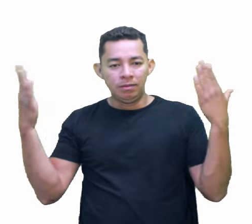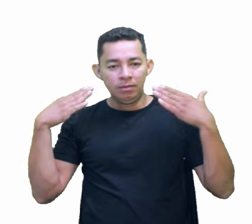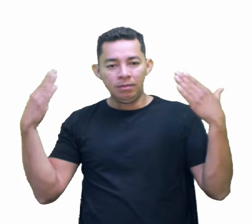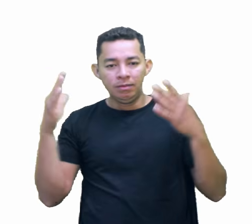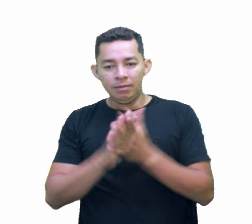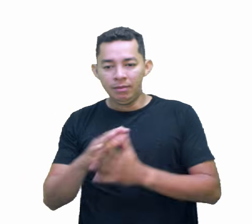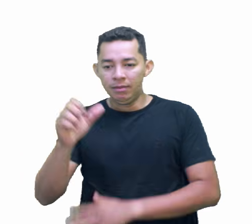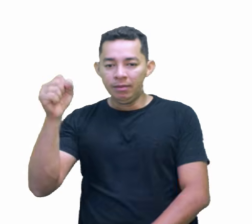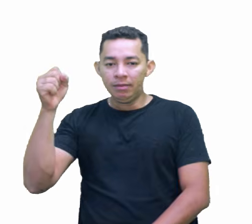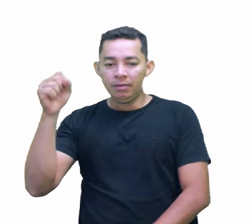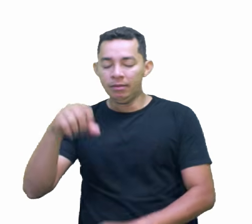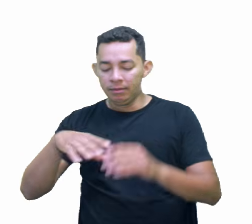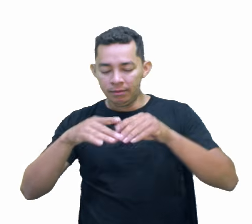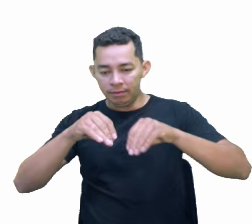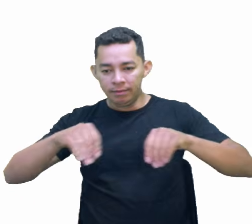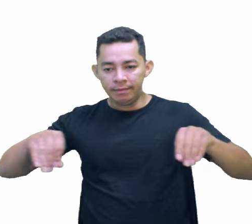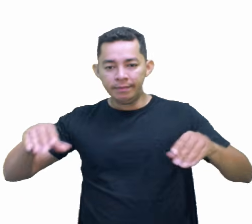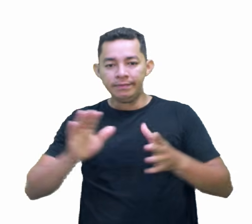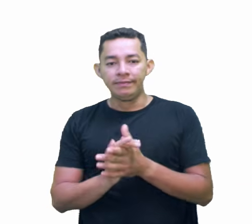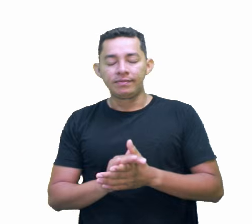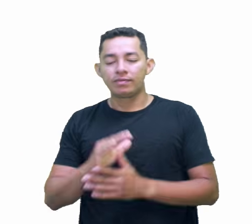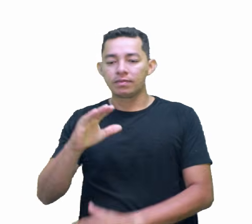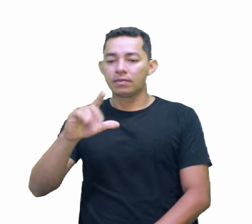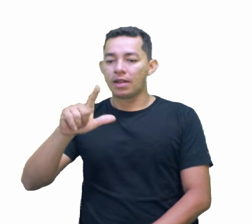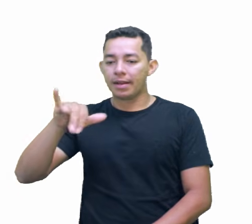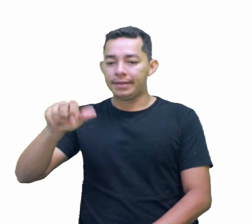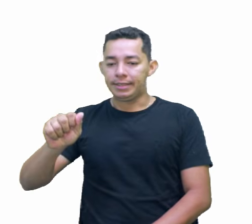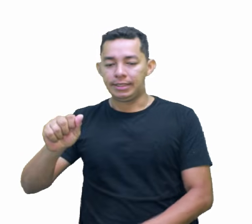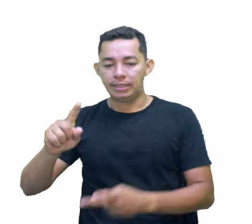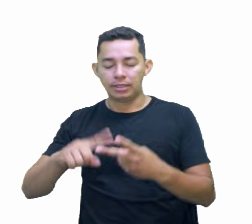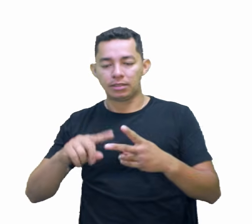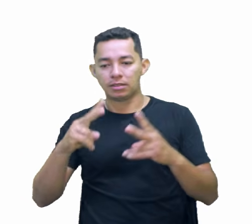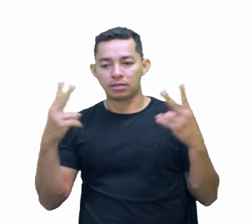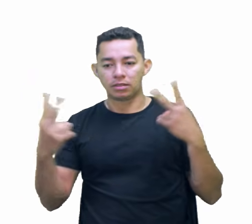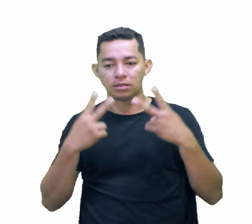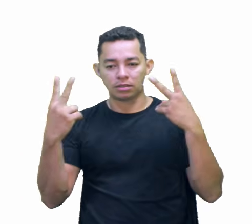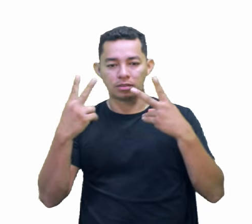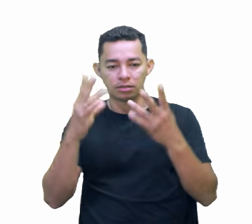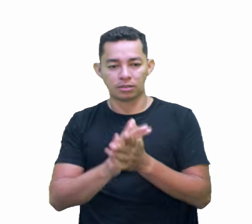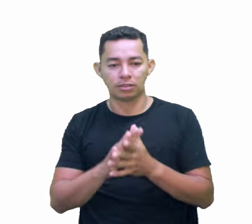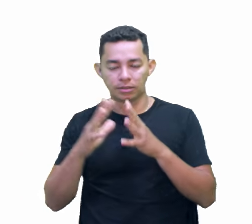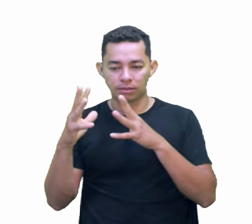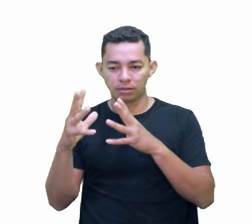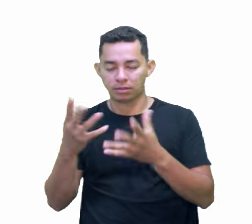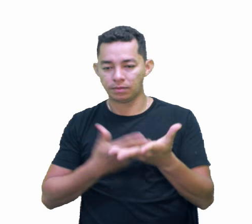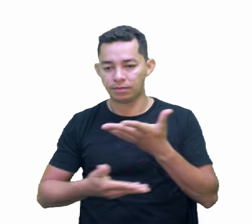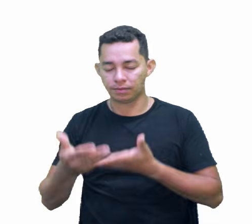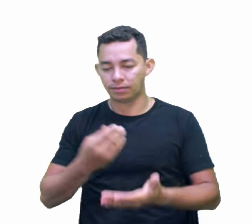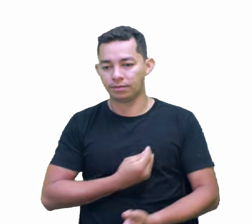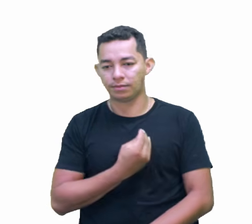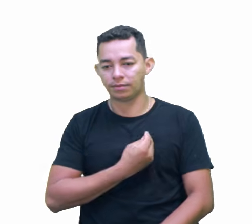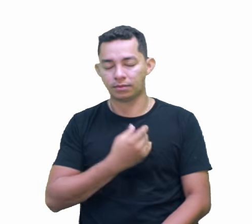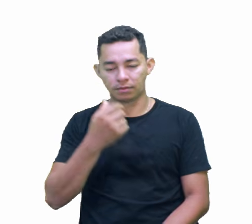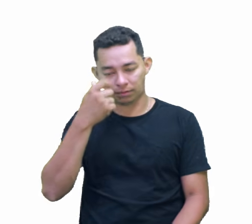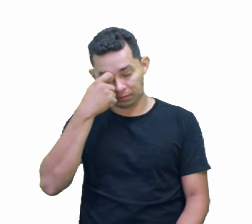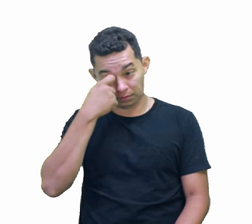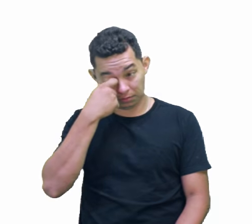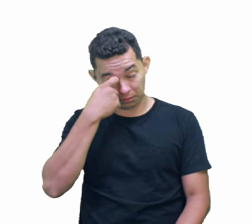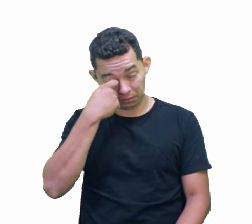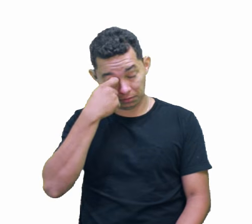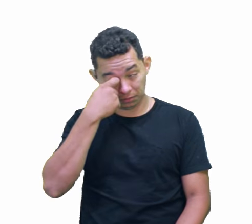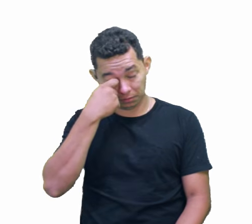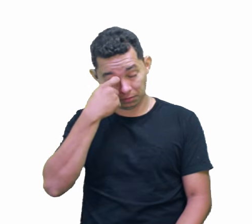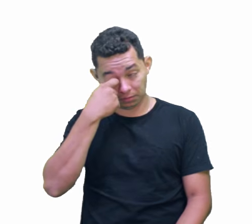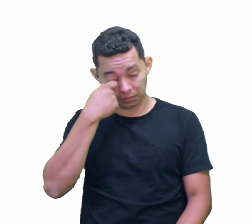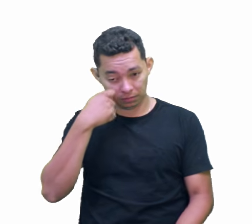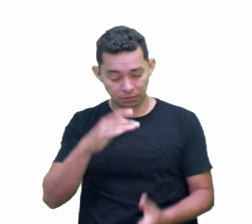o solo, clima, vento, todos estão relacionados à ecologia, os